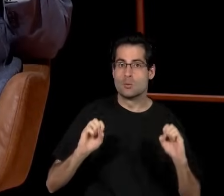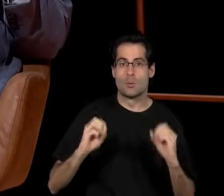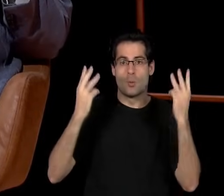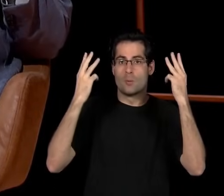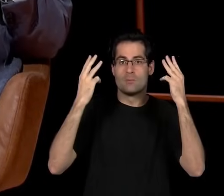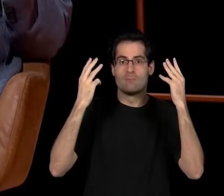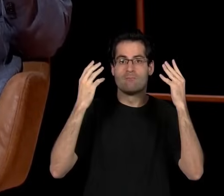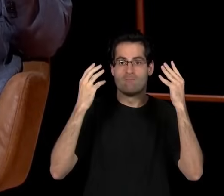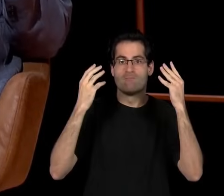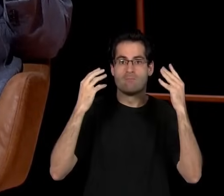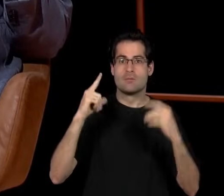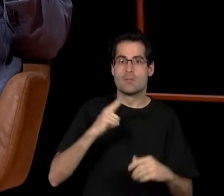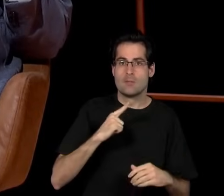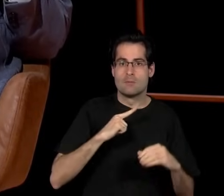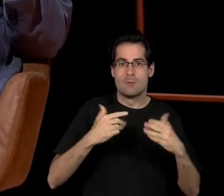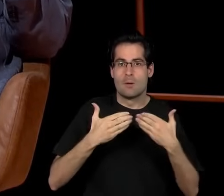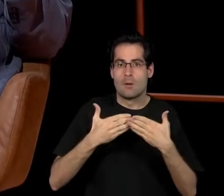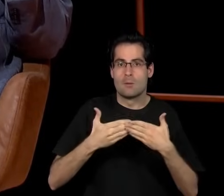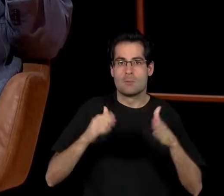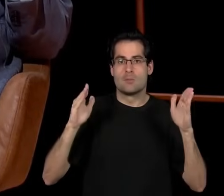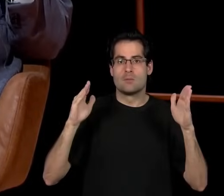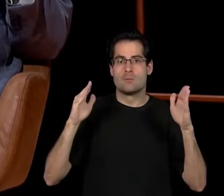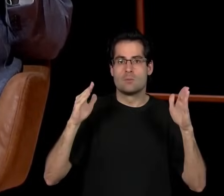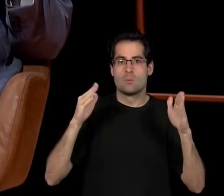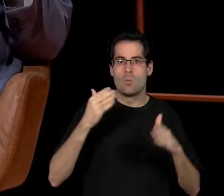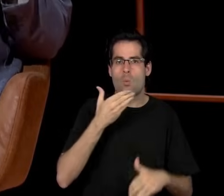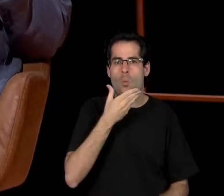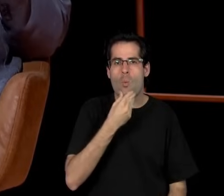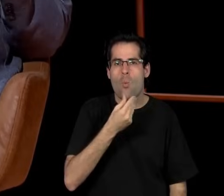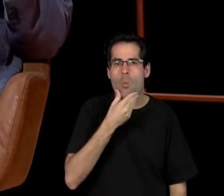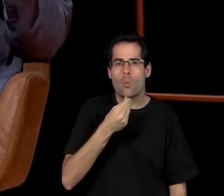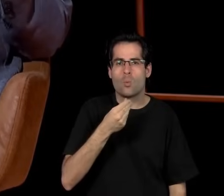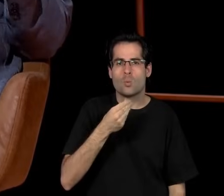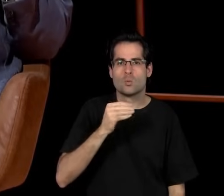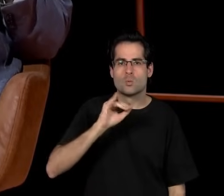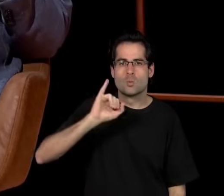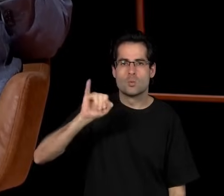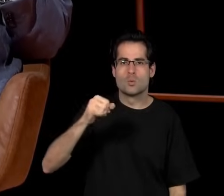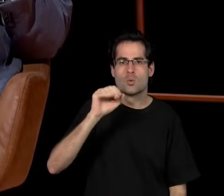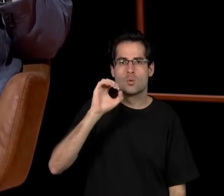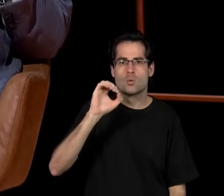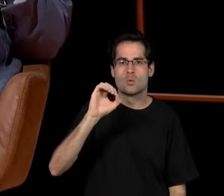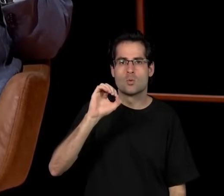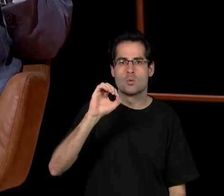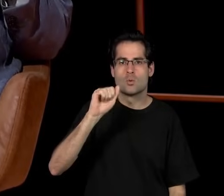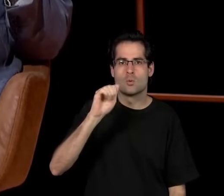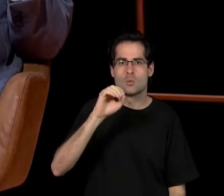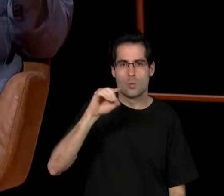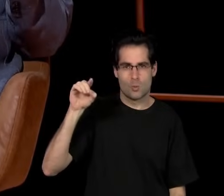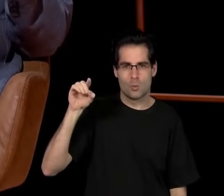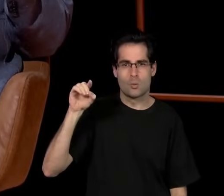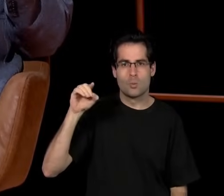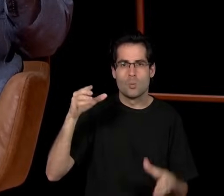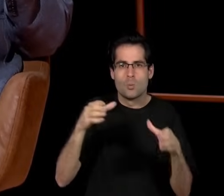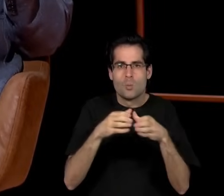na abertura Joãozinho 30 e uma escola de samba. Virou um especial para o mundo inteiro pela HBO.